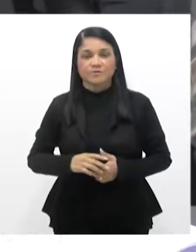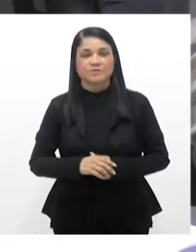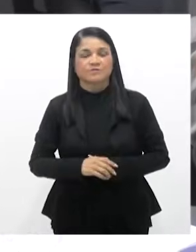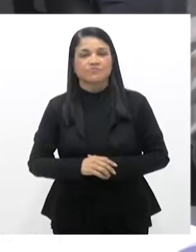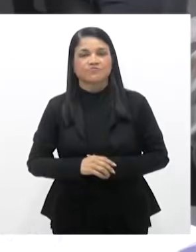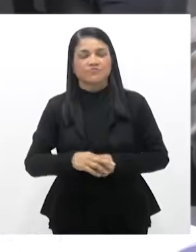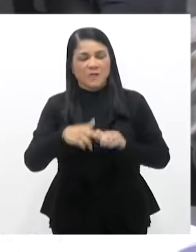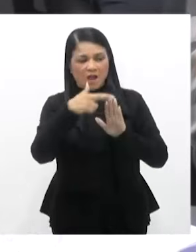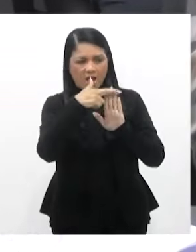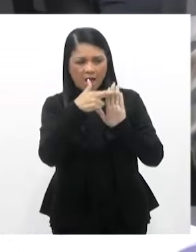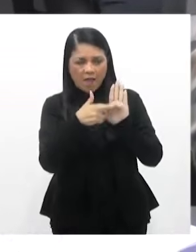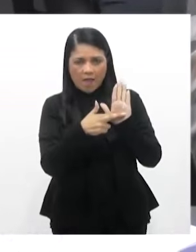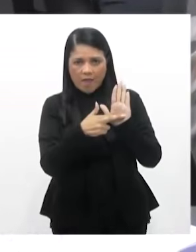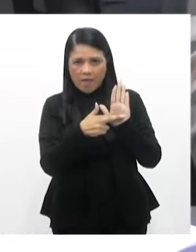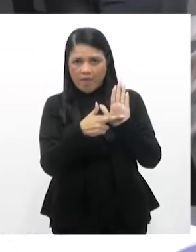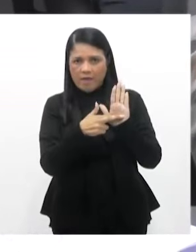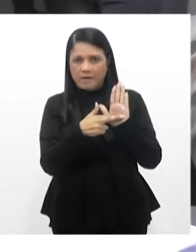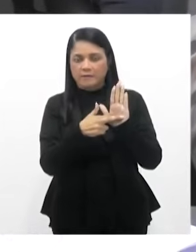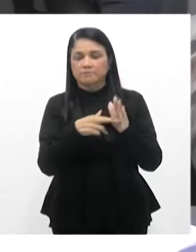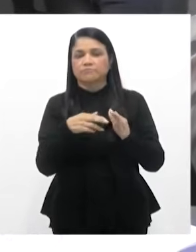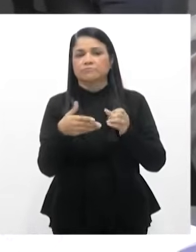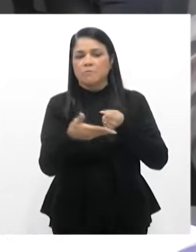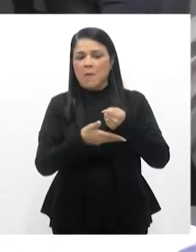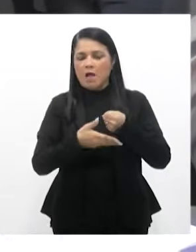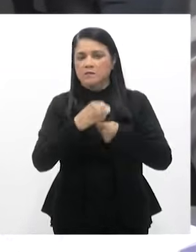manter a regra basilar da CCJ.